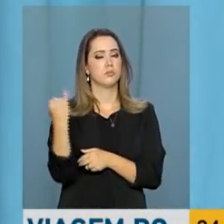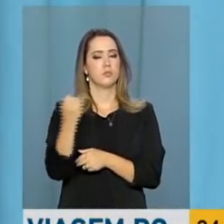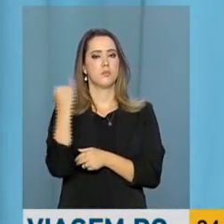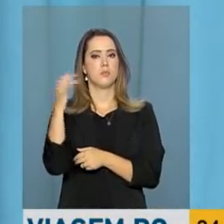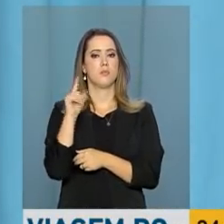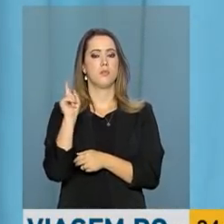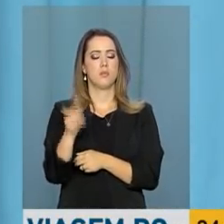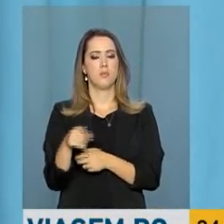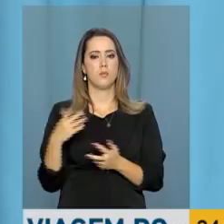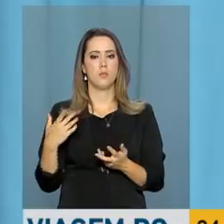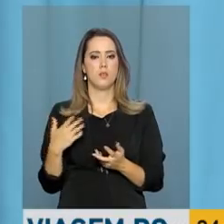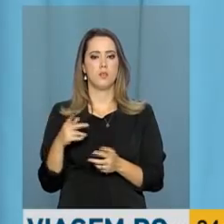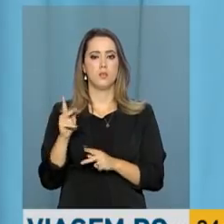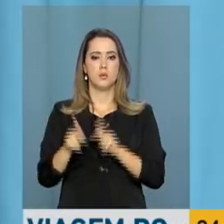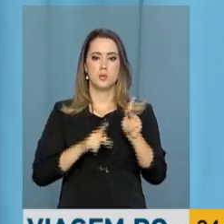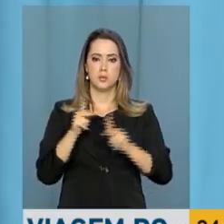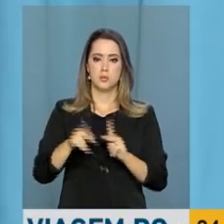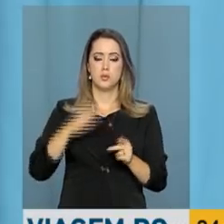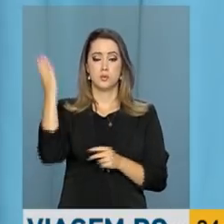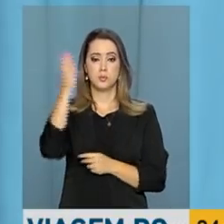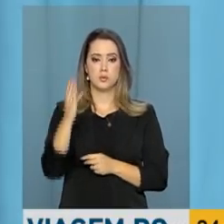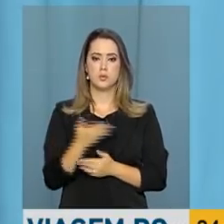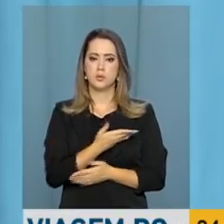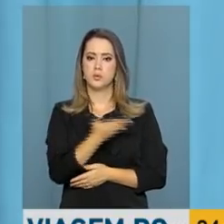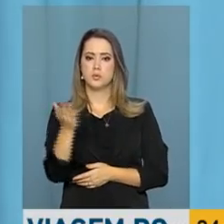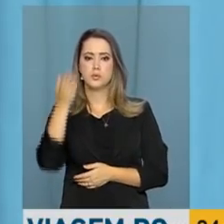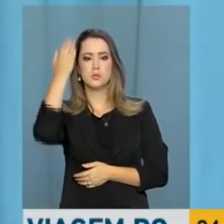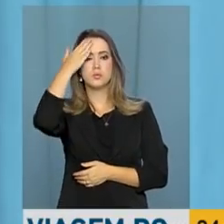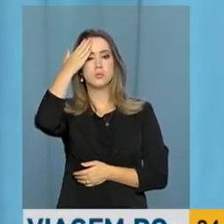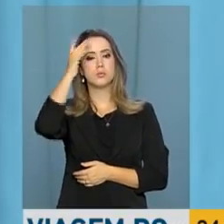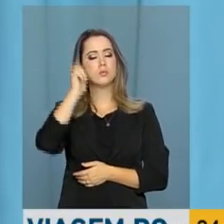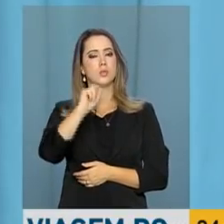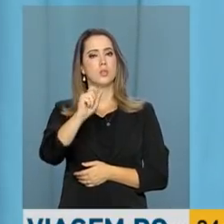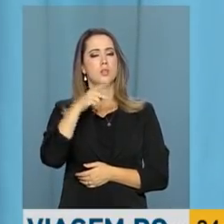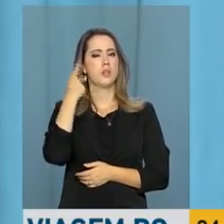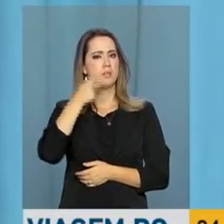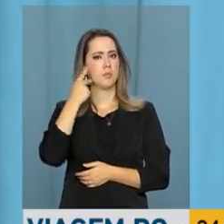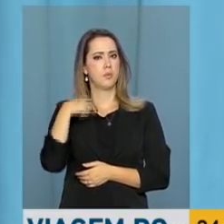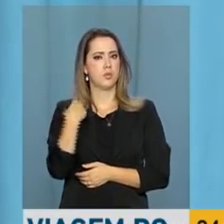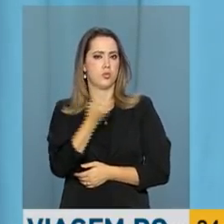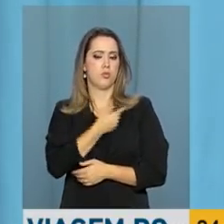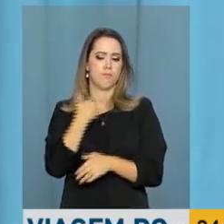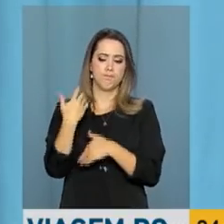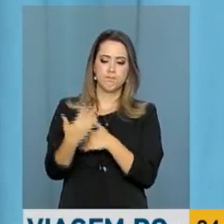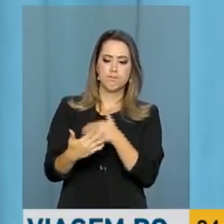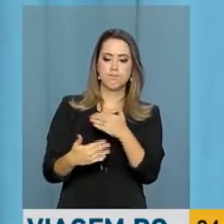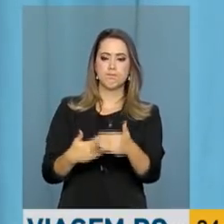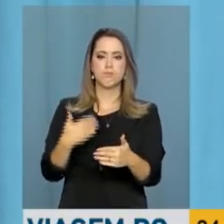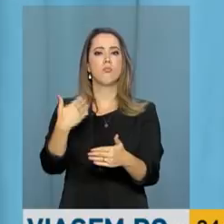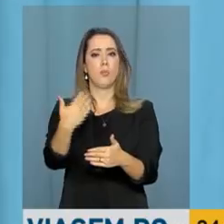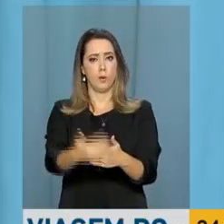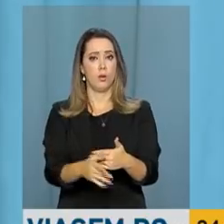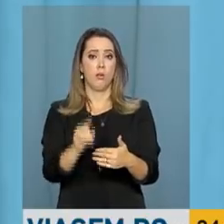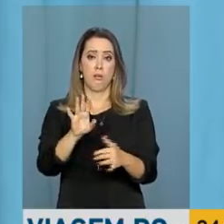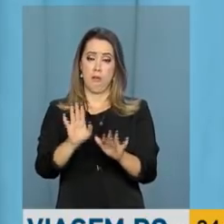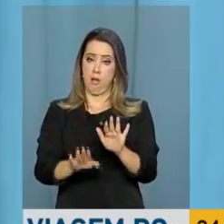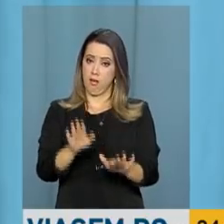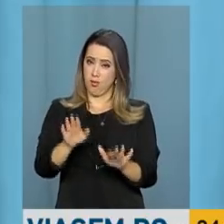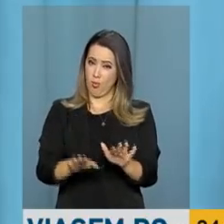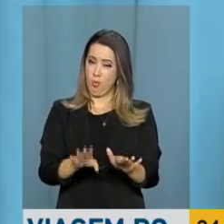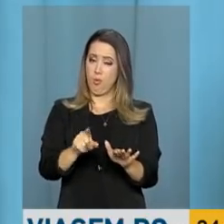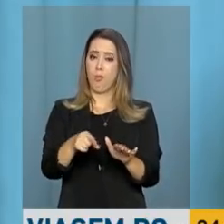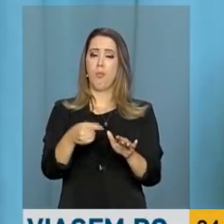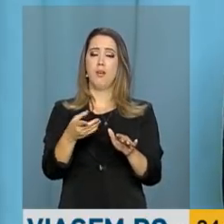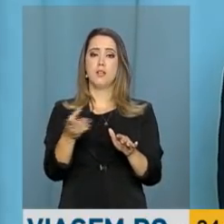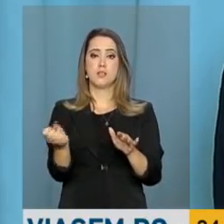para o povo brasileiro. E os senhores sabem que esta política que estamos levando adiante, com algumas reformas já